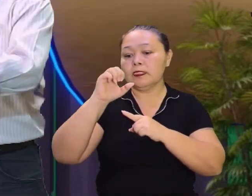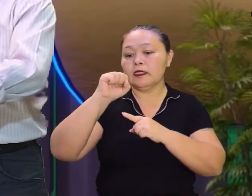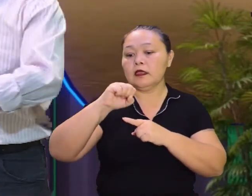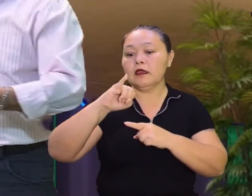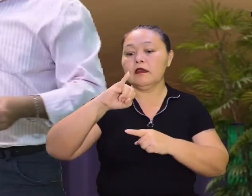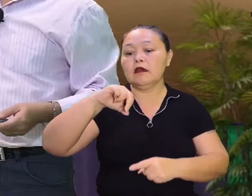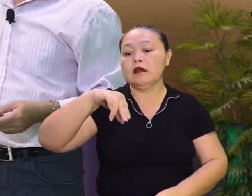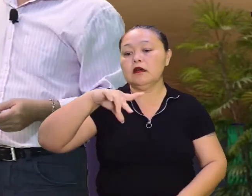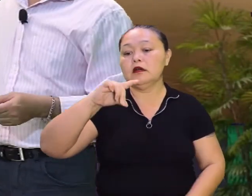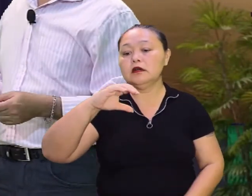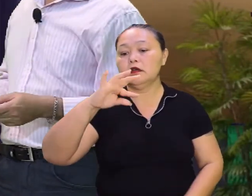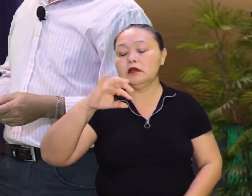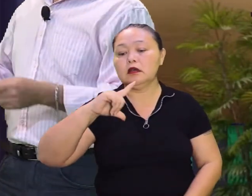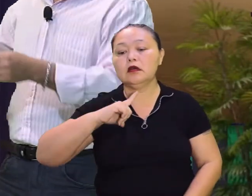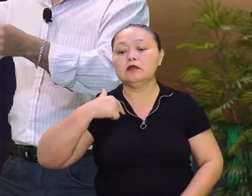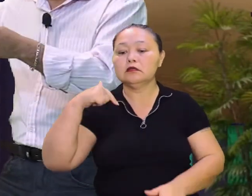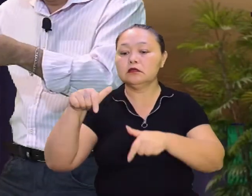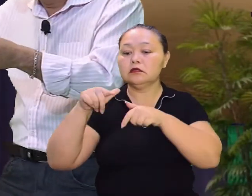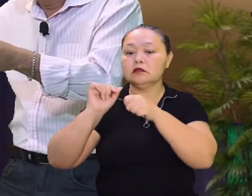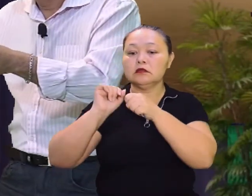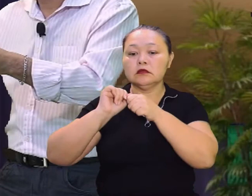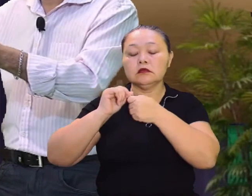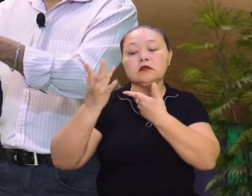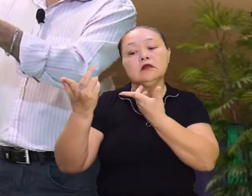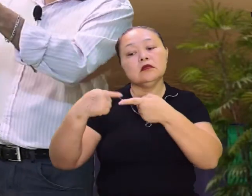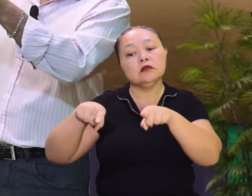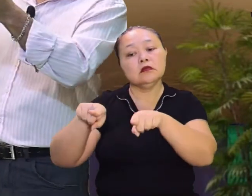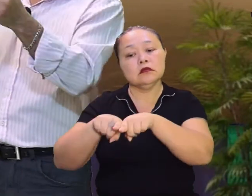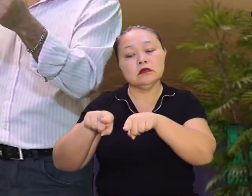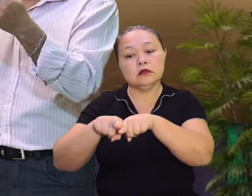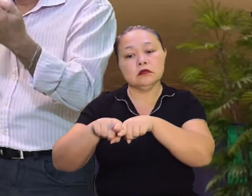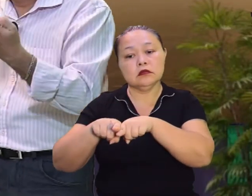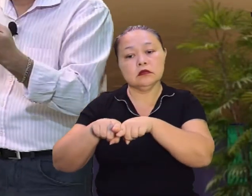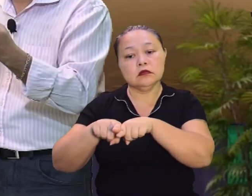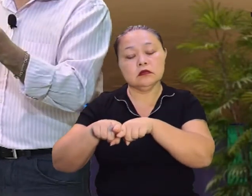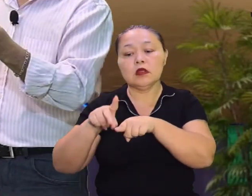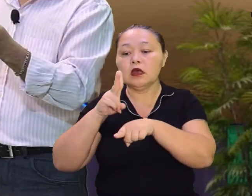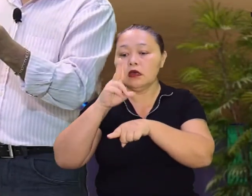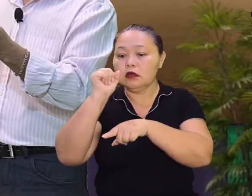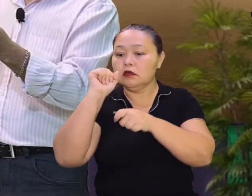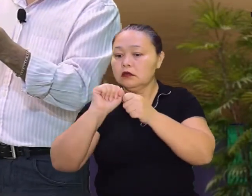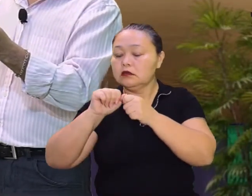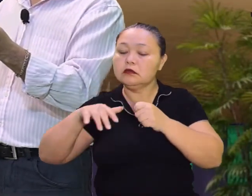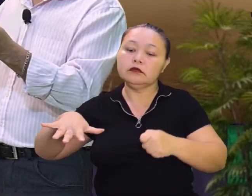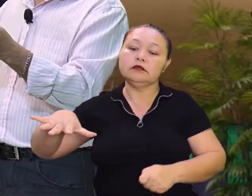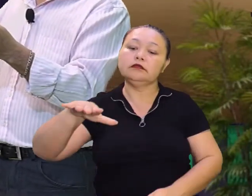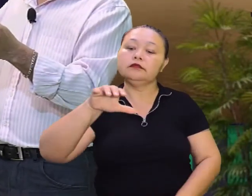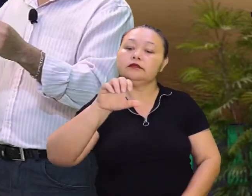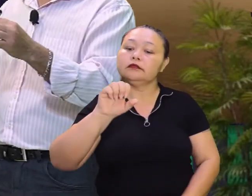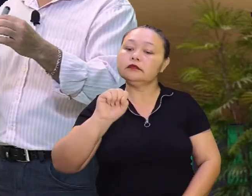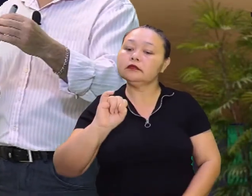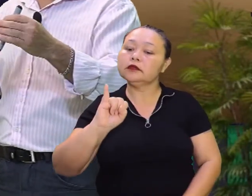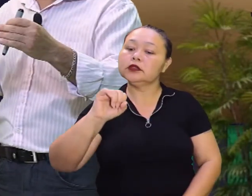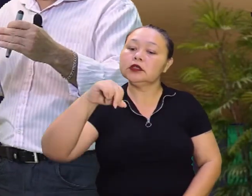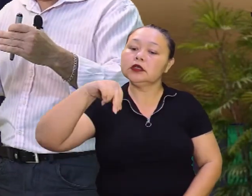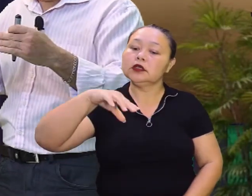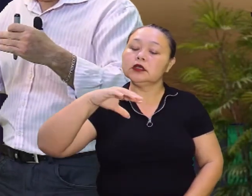está lutando Tá lá em pelo cima. trabalhador. E isso, inclusive, essa força do sindicato, Rogério,